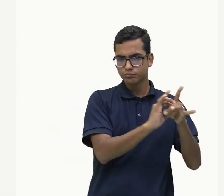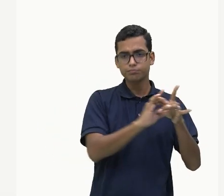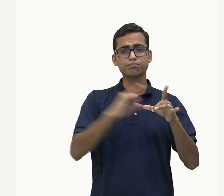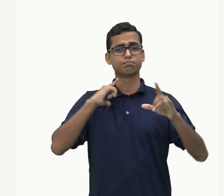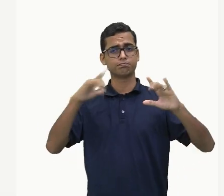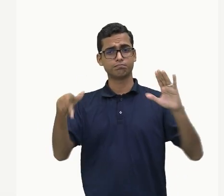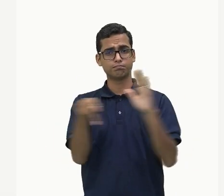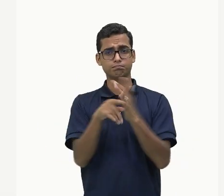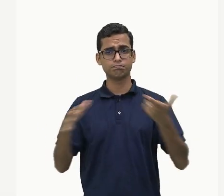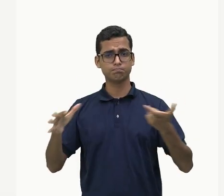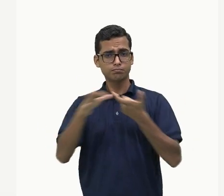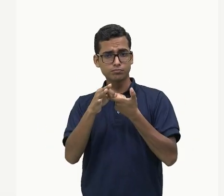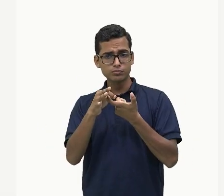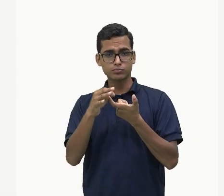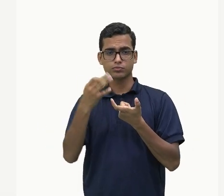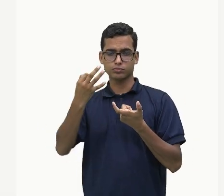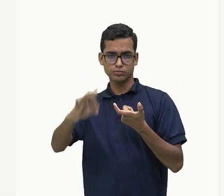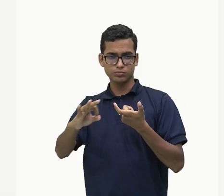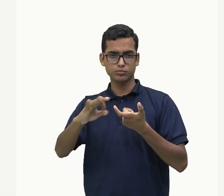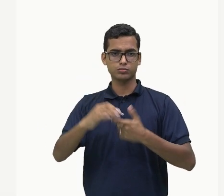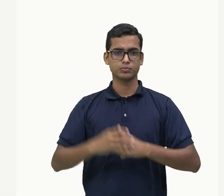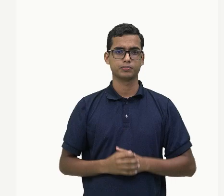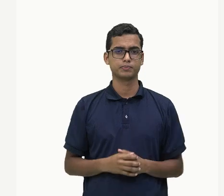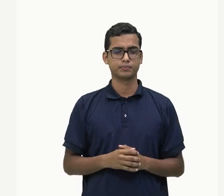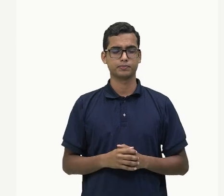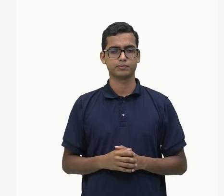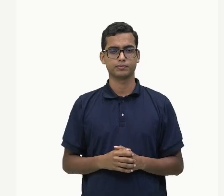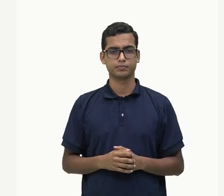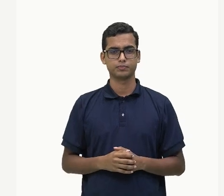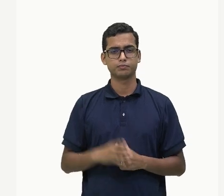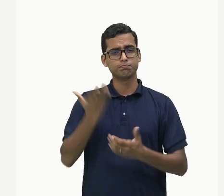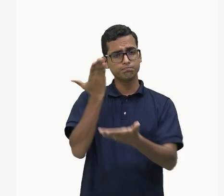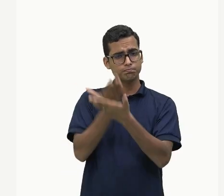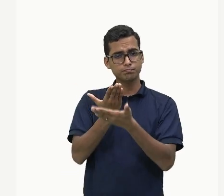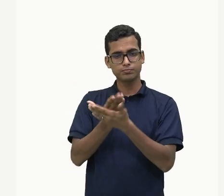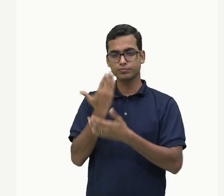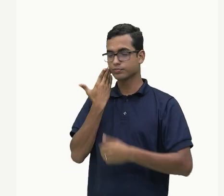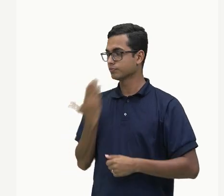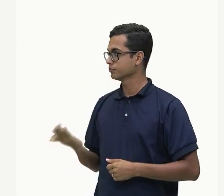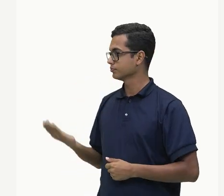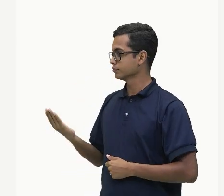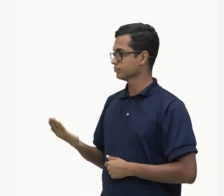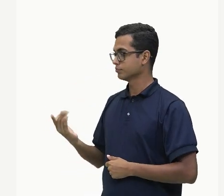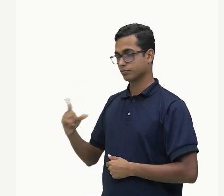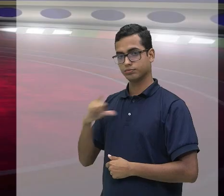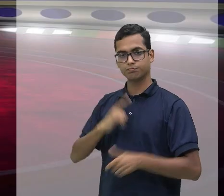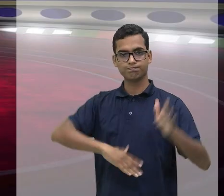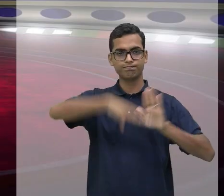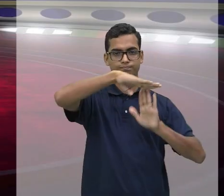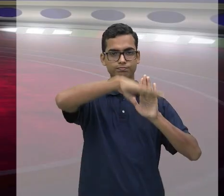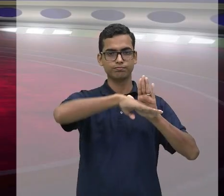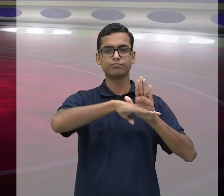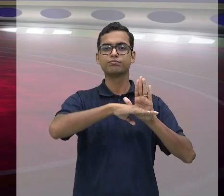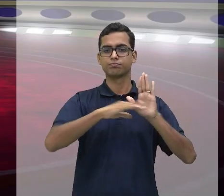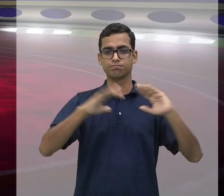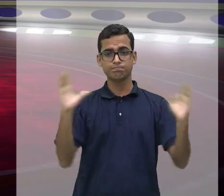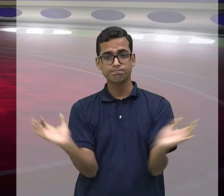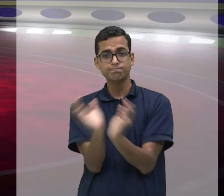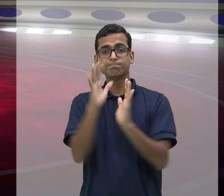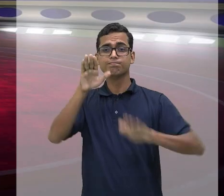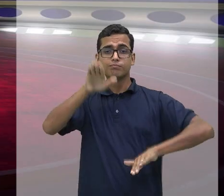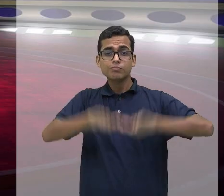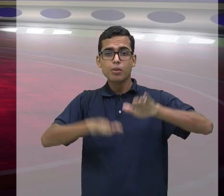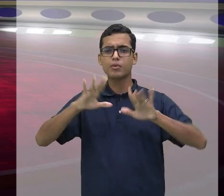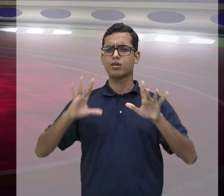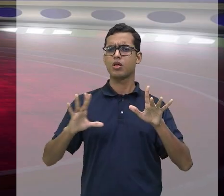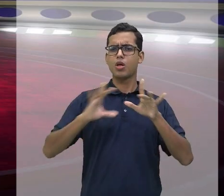linking words, ok? Vimos então que todas essas palavras elas têm a sua classificação a depender do papel que elas